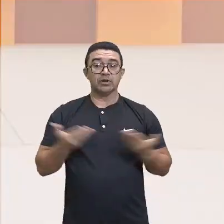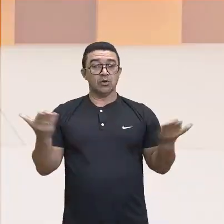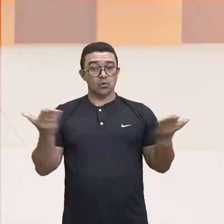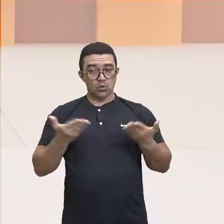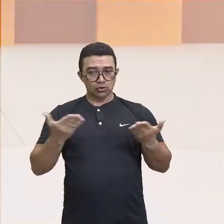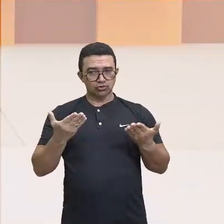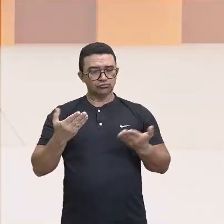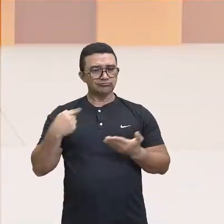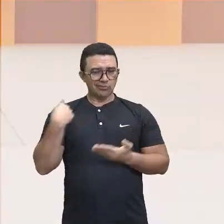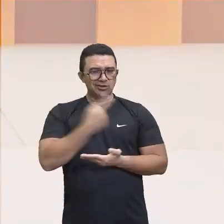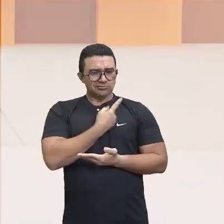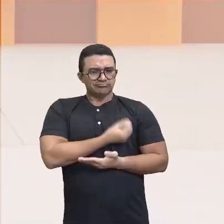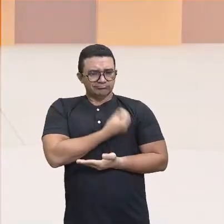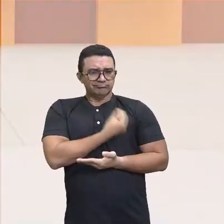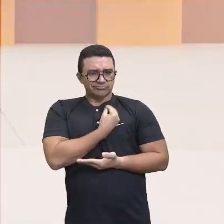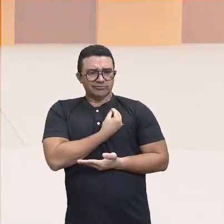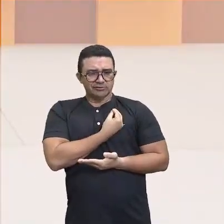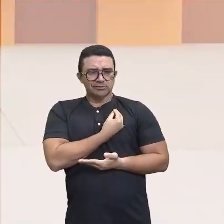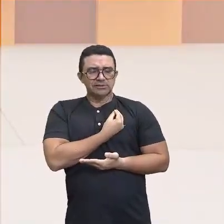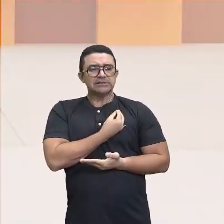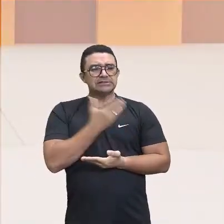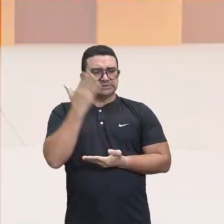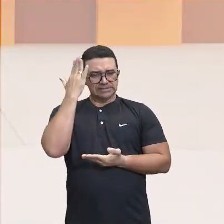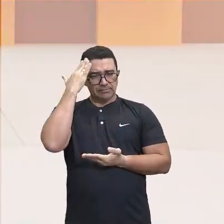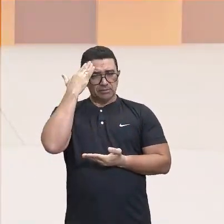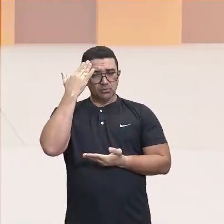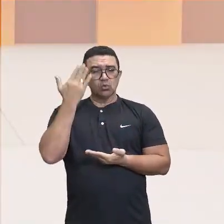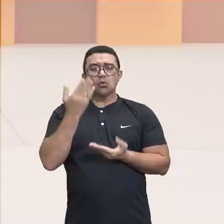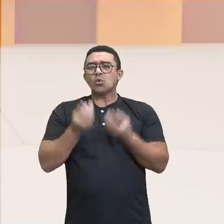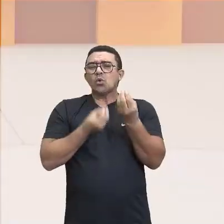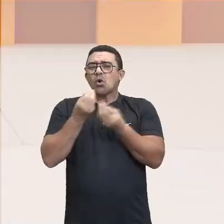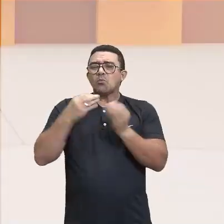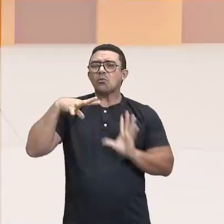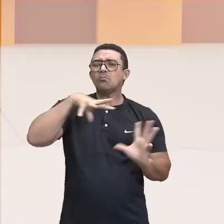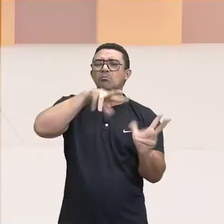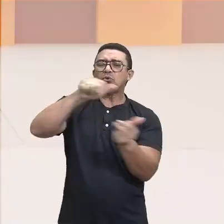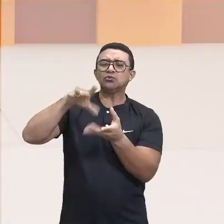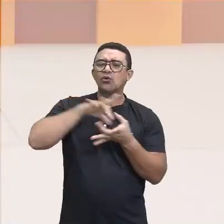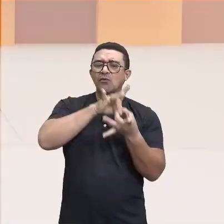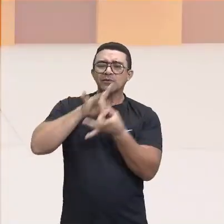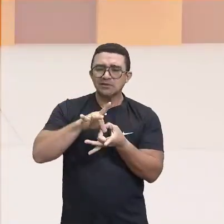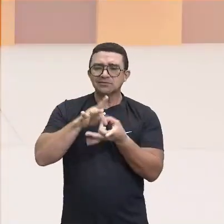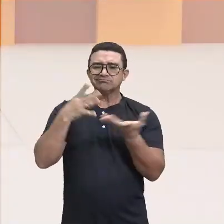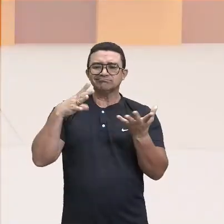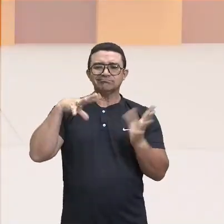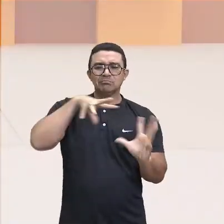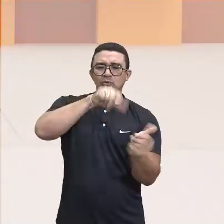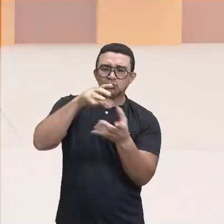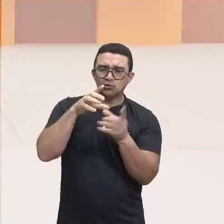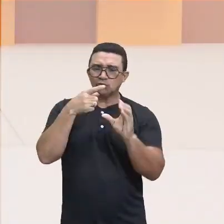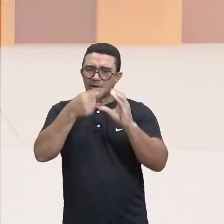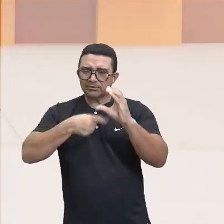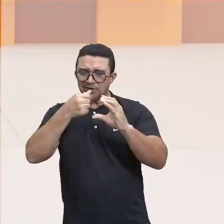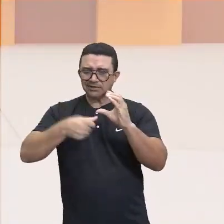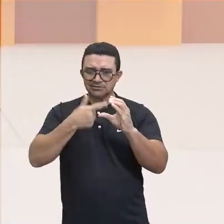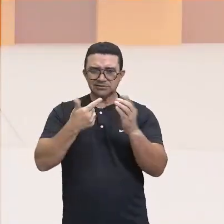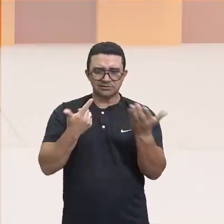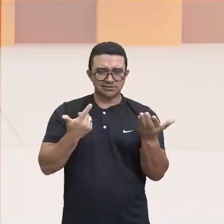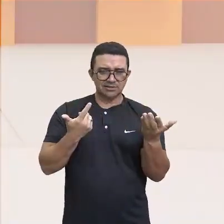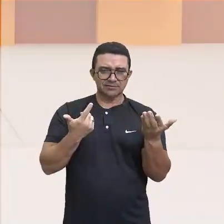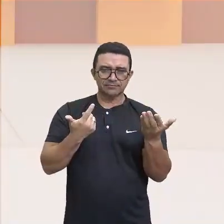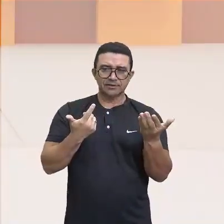só que o mundo globalizado como a gente conhece, o mundo capitalista como a gente conhece, ele não